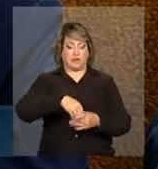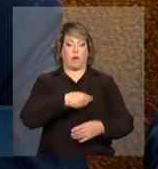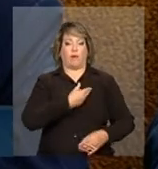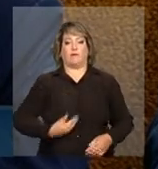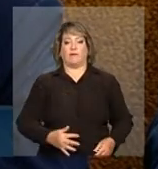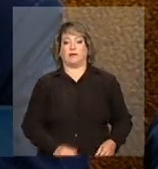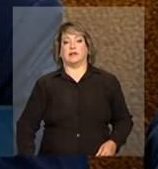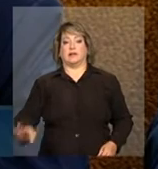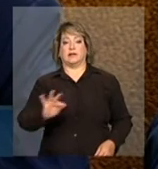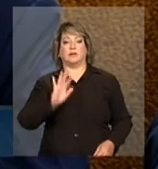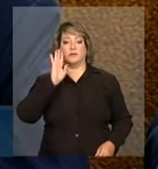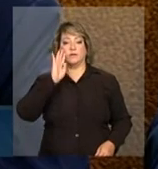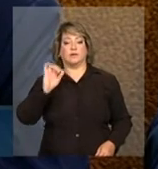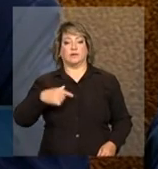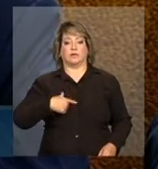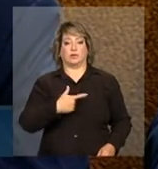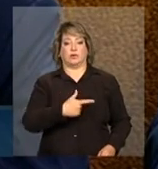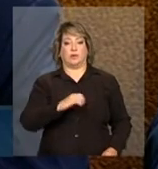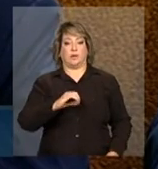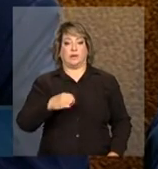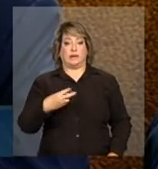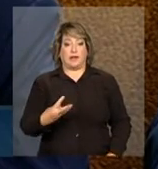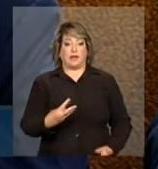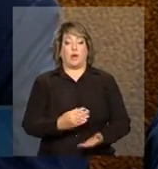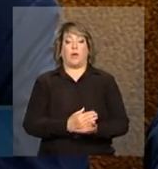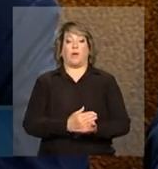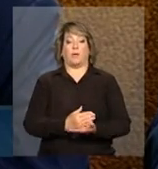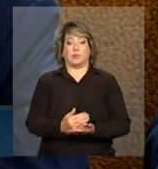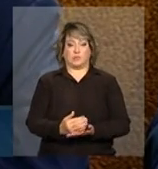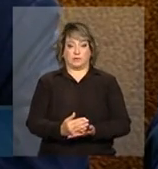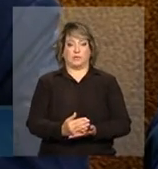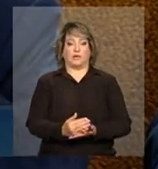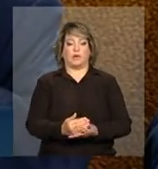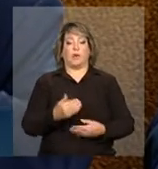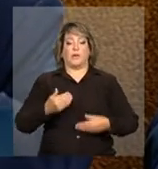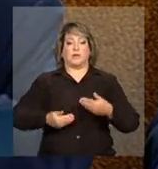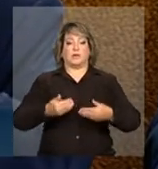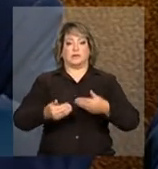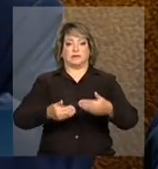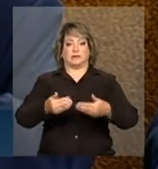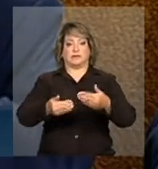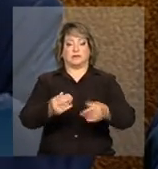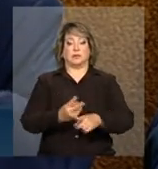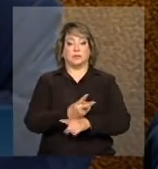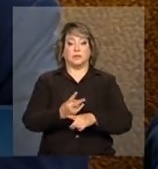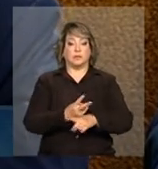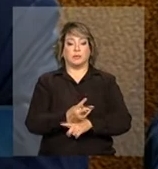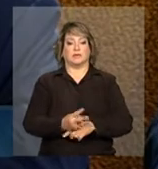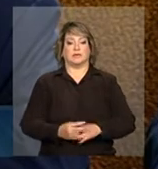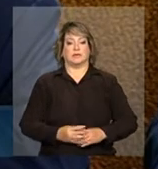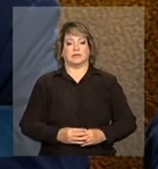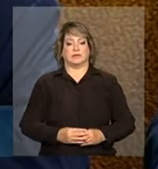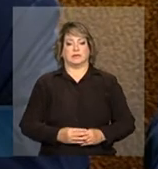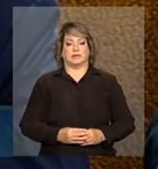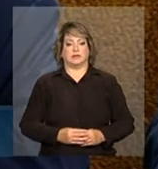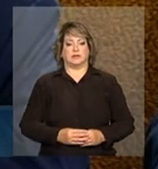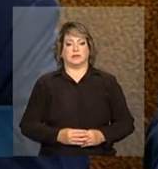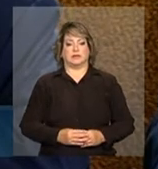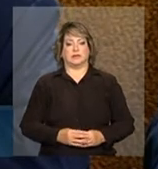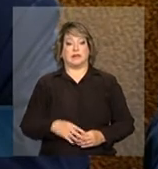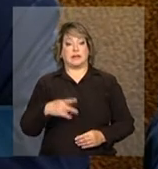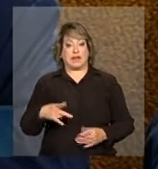onde, sobretudo, a partir de 2003, se inicia, né, um processo de busca